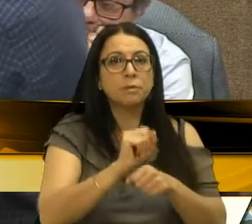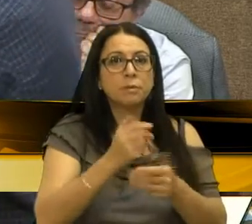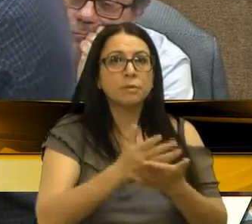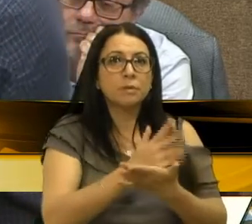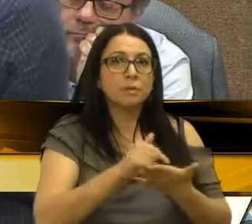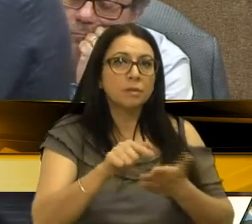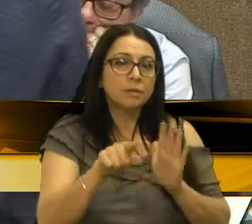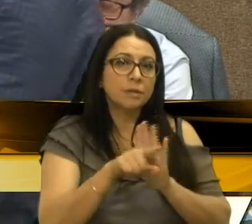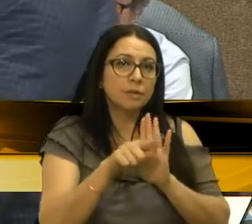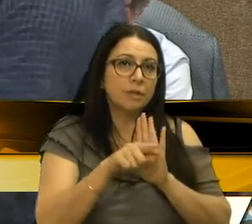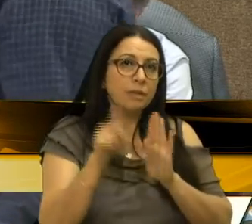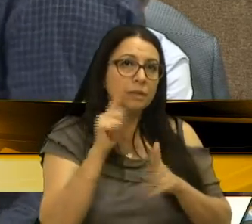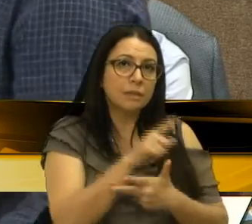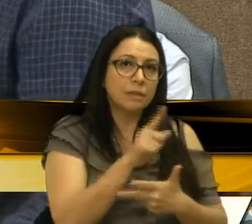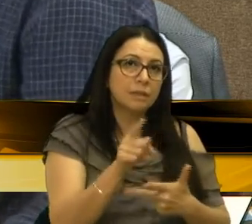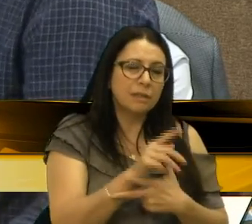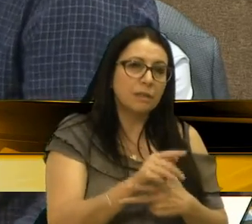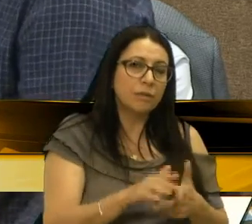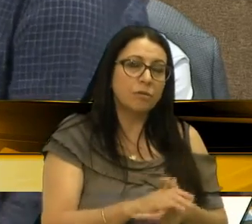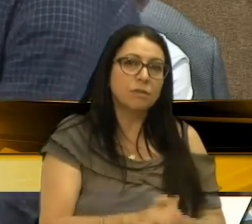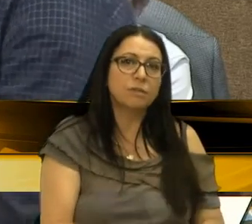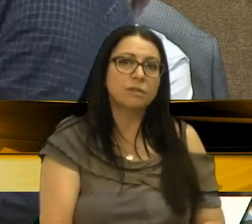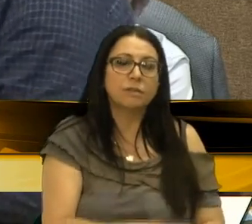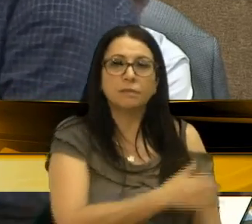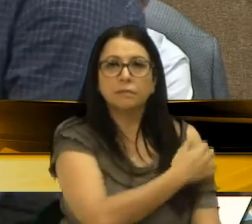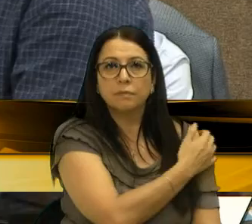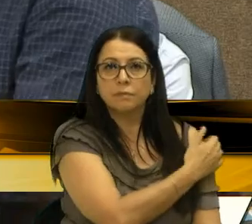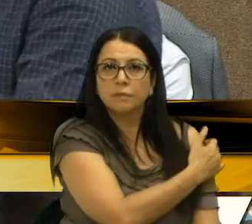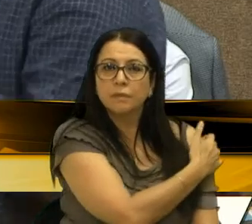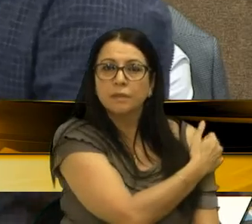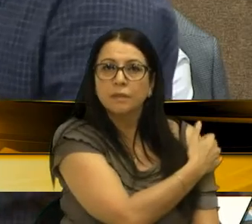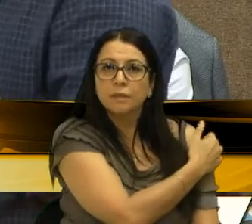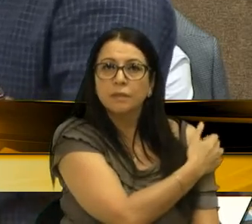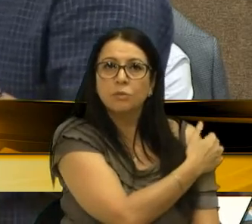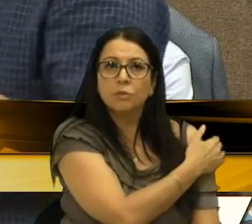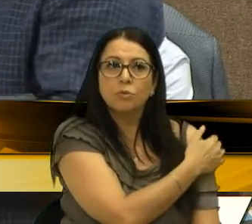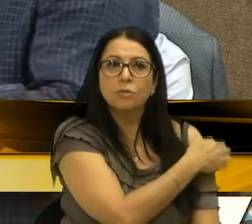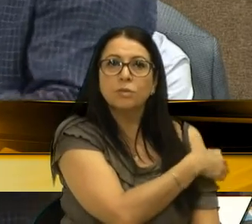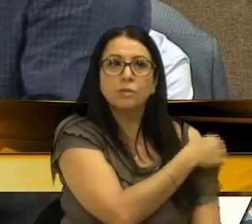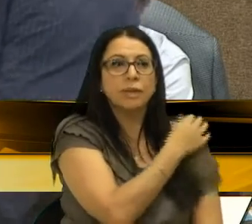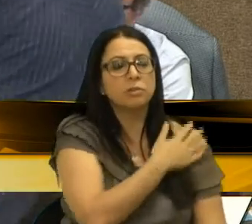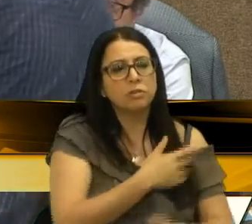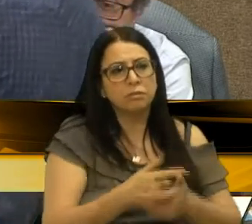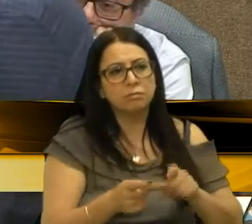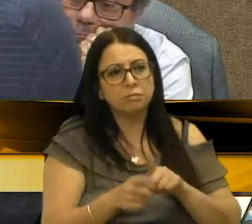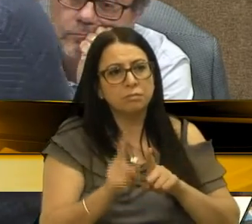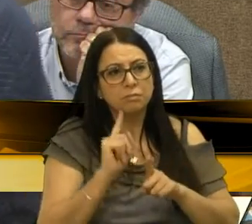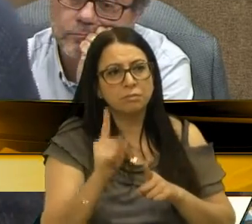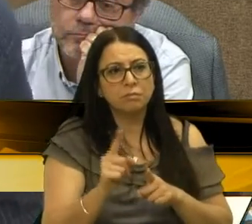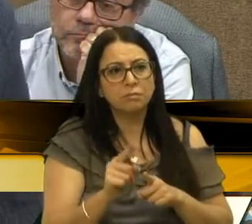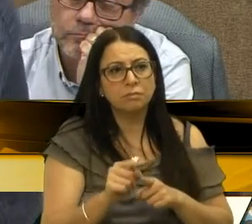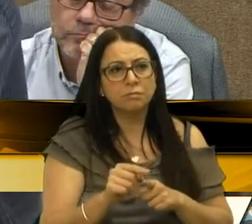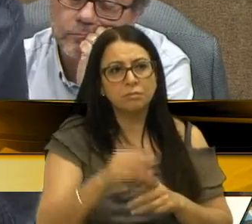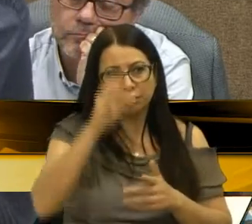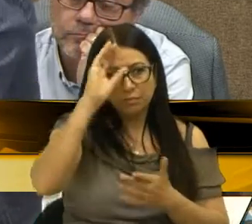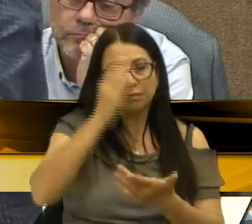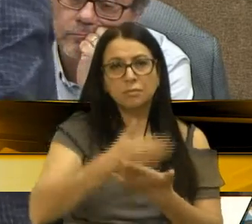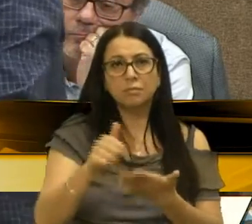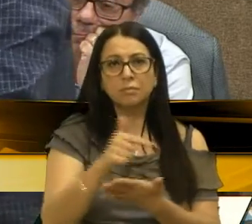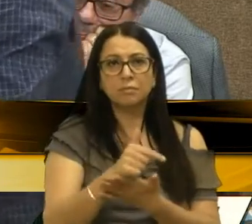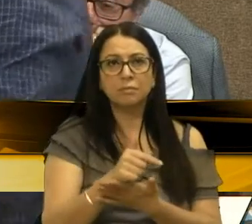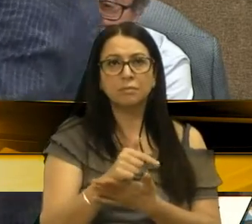dessa lei para a nomeação. Eu citei apenas os cargos que estão sendo, em tese, aumentando a